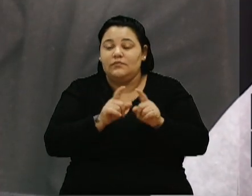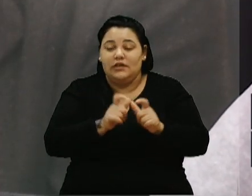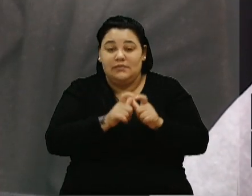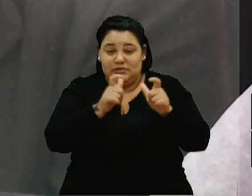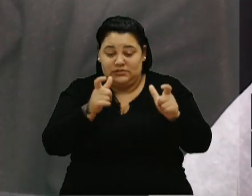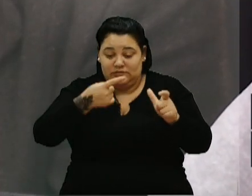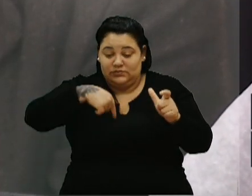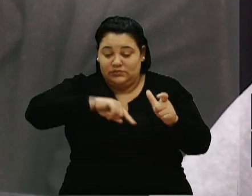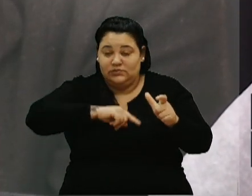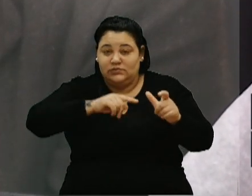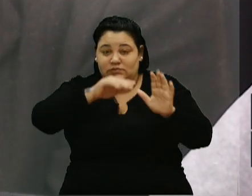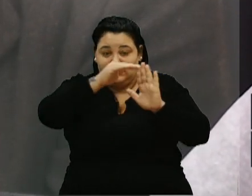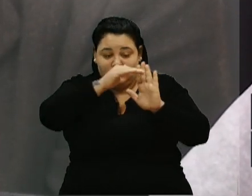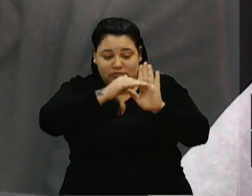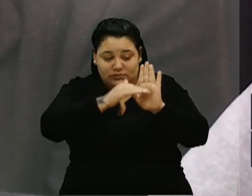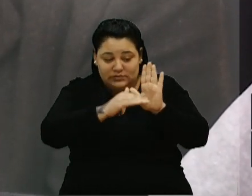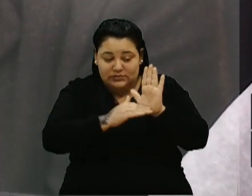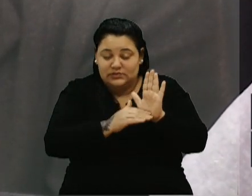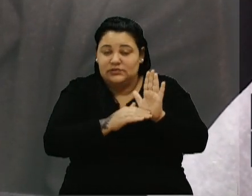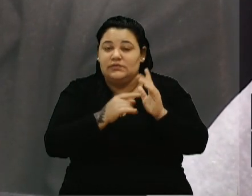da nossa programação está